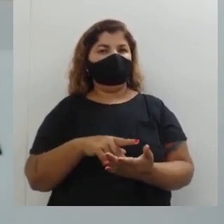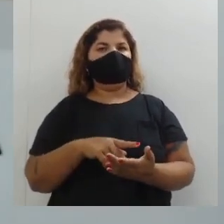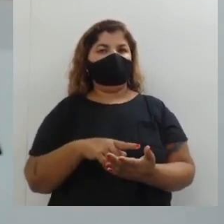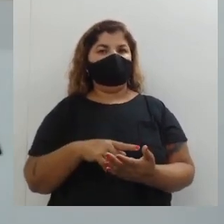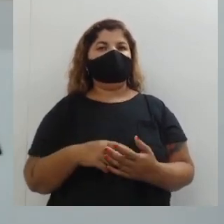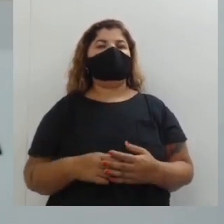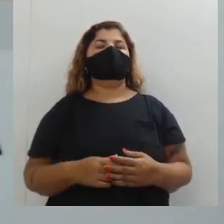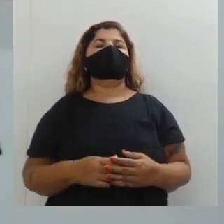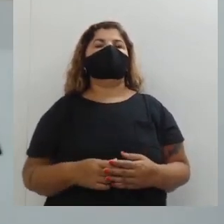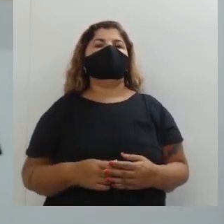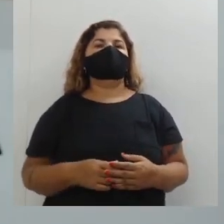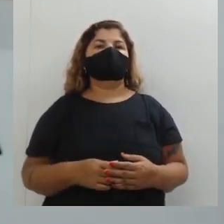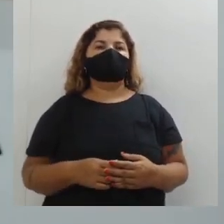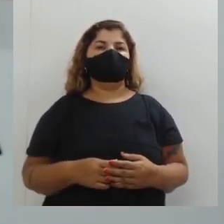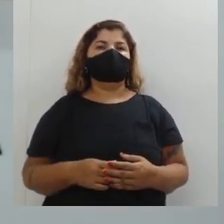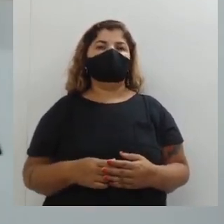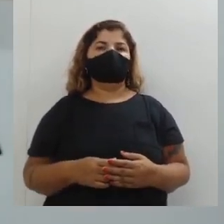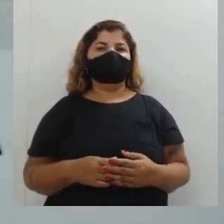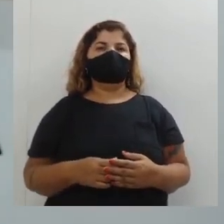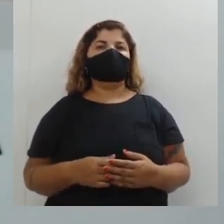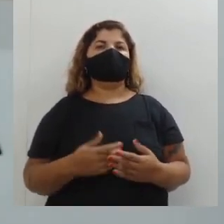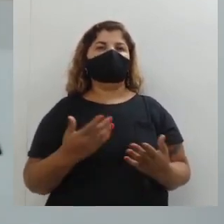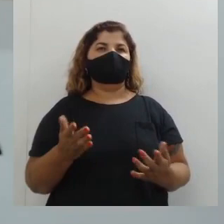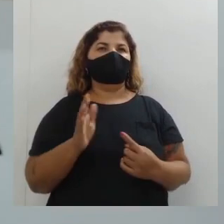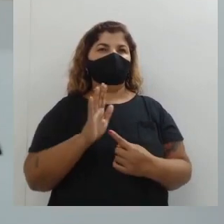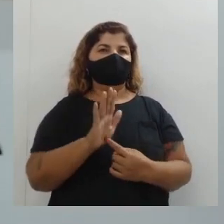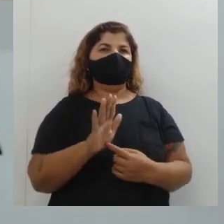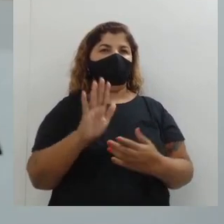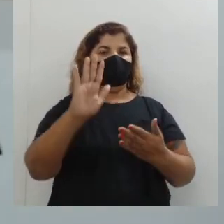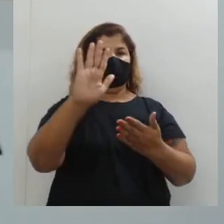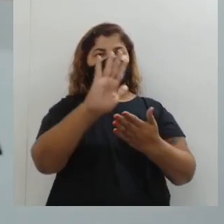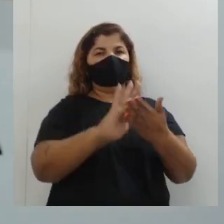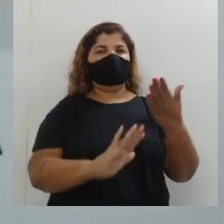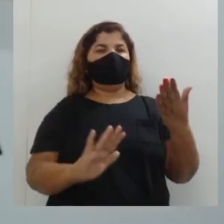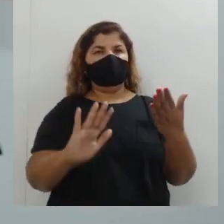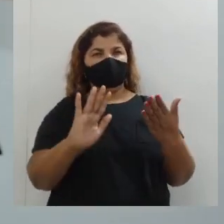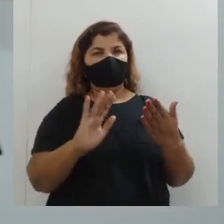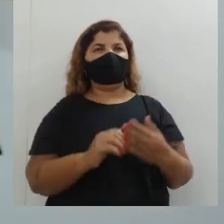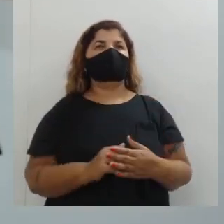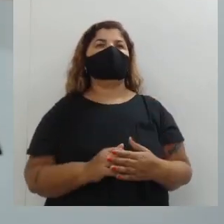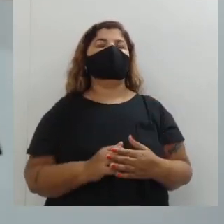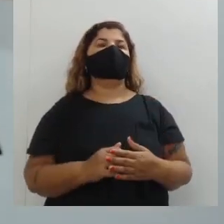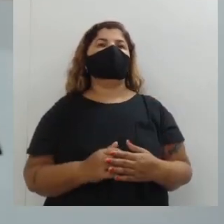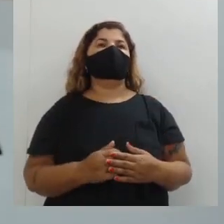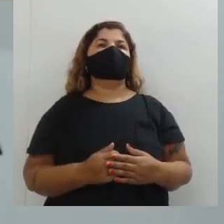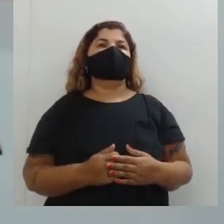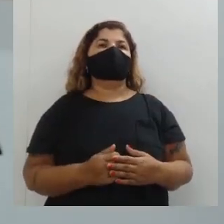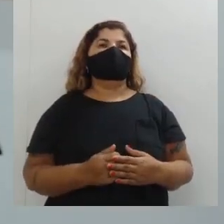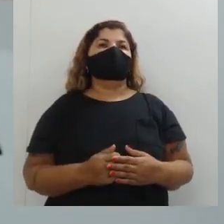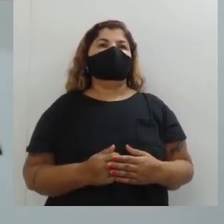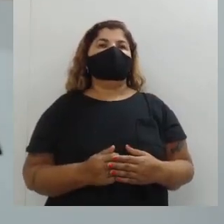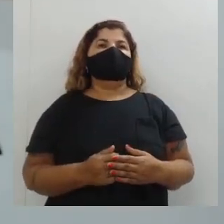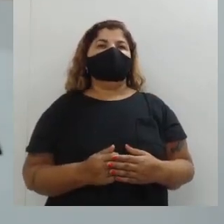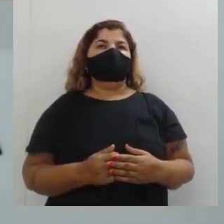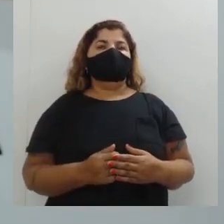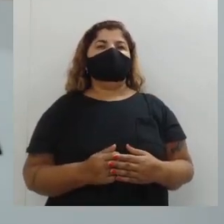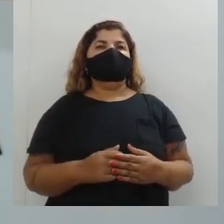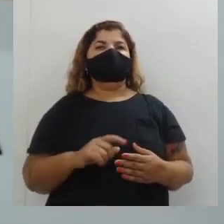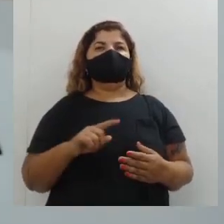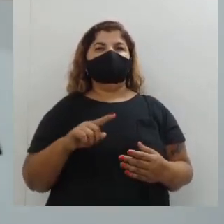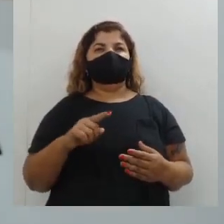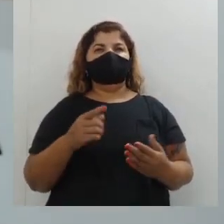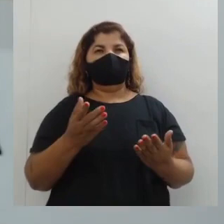né? Aí é só uma capa, né? Uma das versões, né? Na obra de